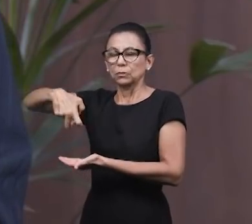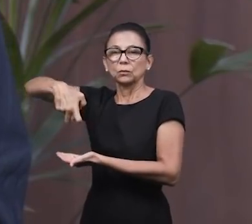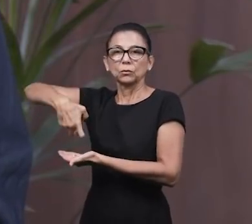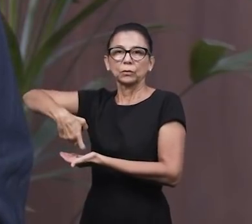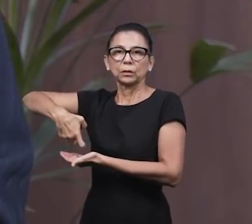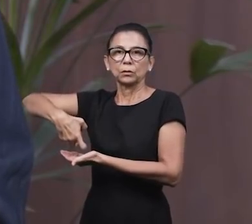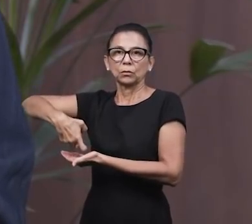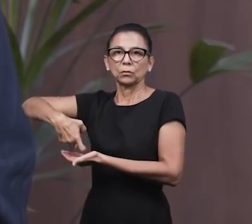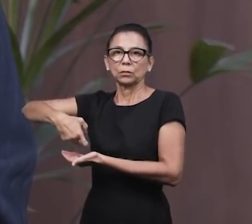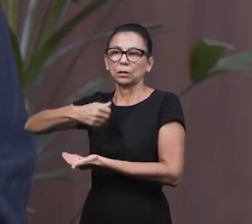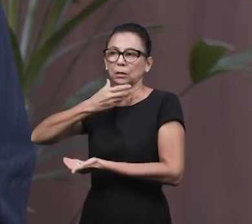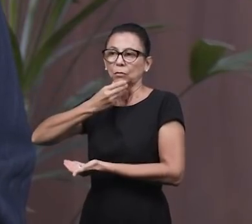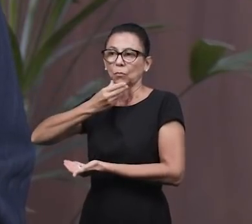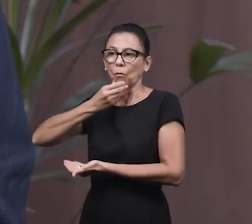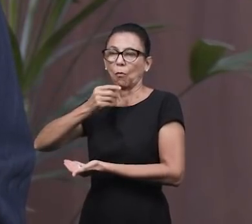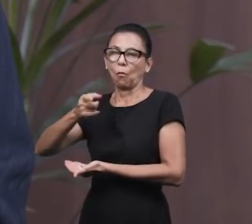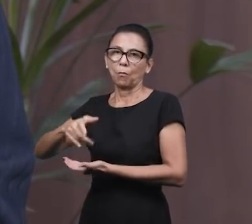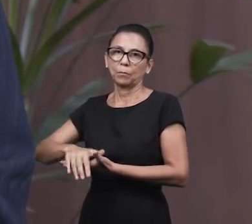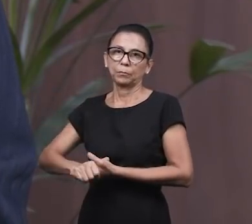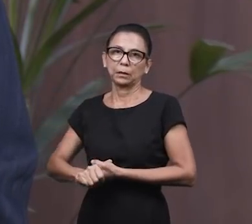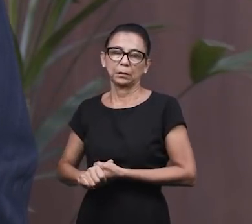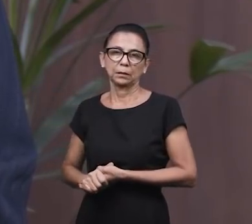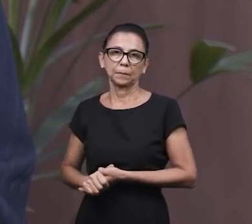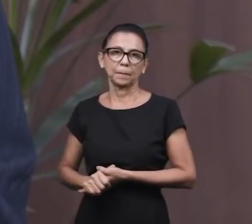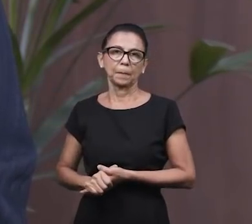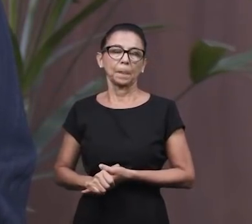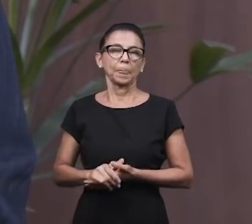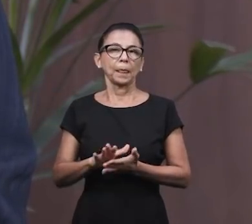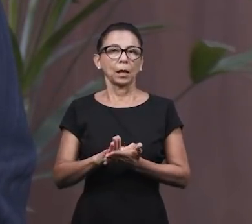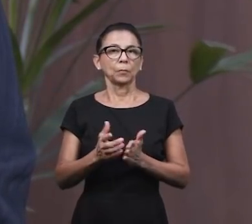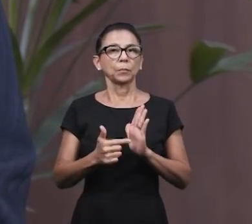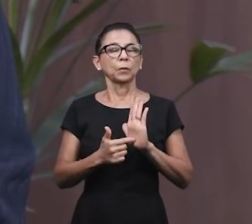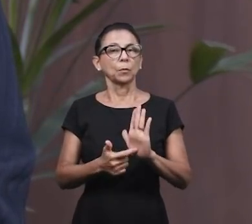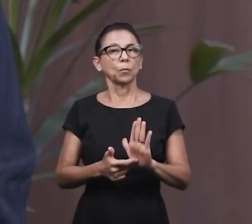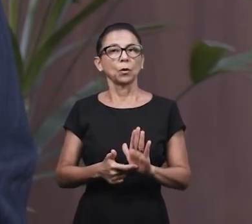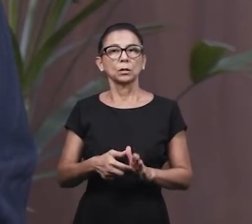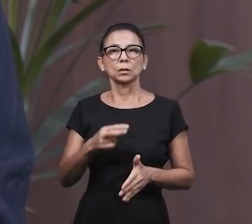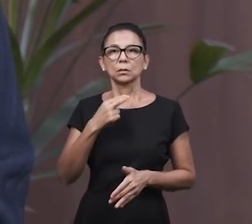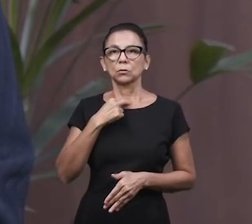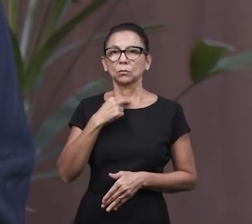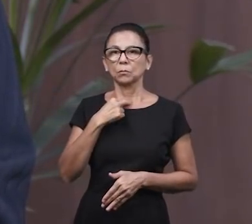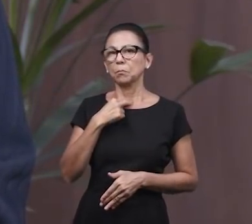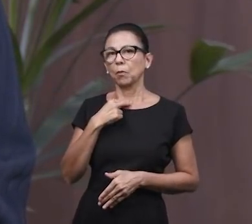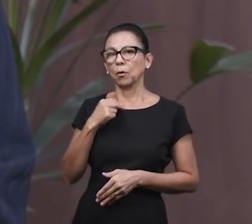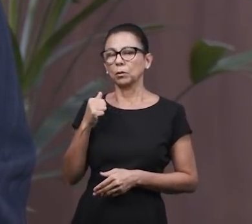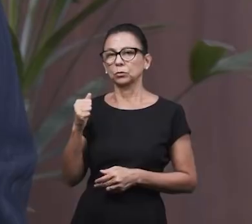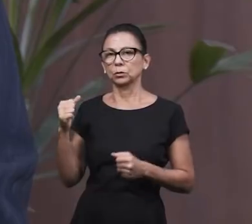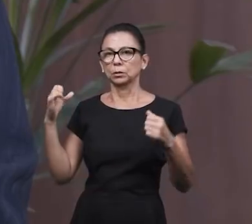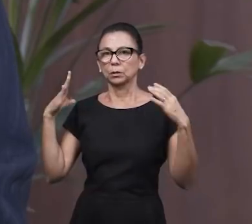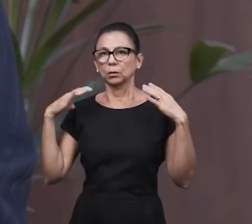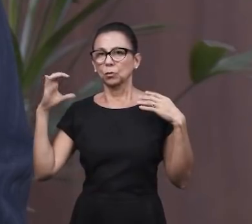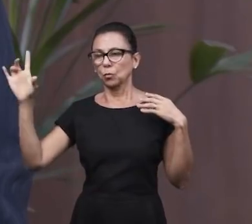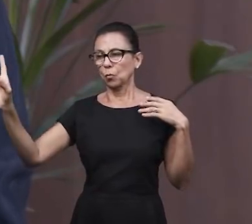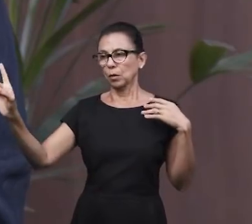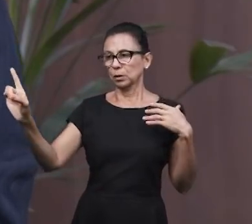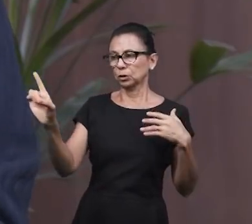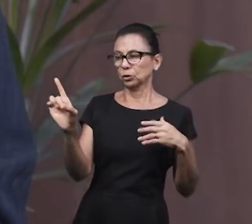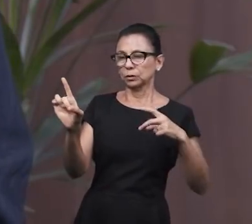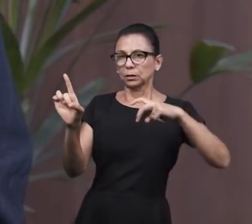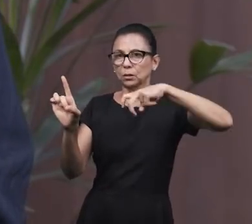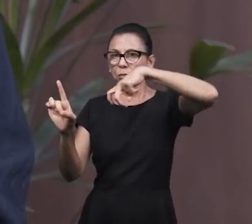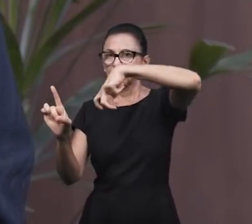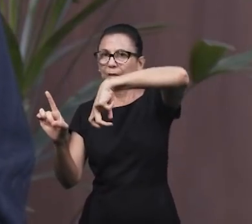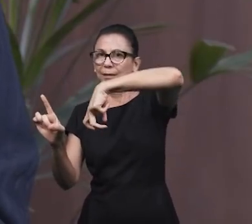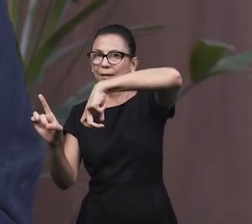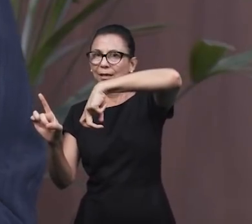E normalmente ninguém se ajoelha diante de um anjo. A Bíblia mostra que não se deve ajoelhar diante de anjo. Mas ali não